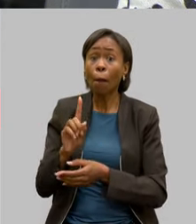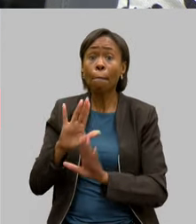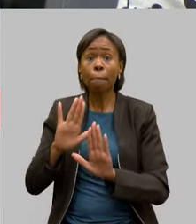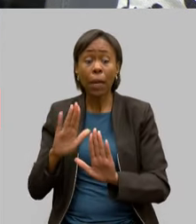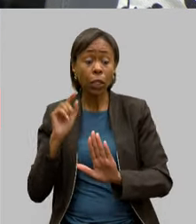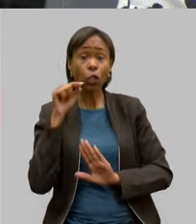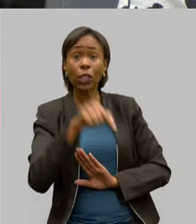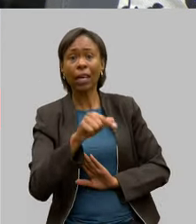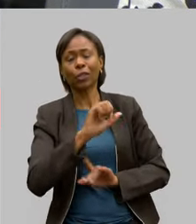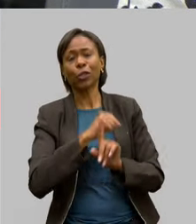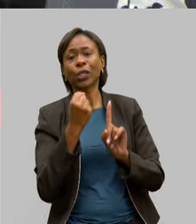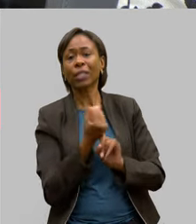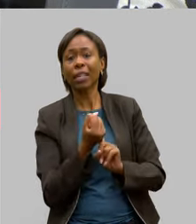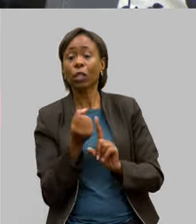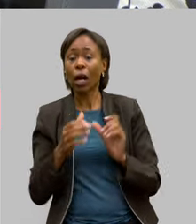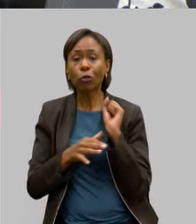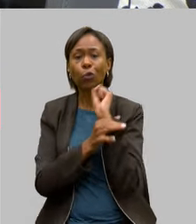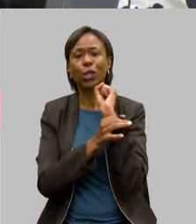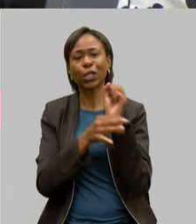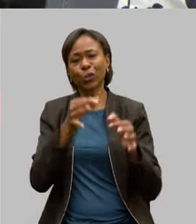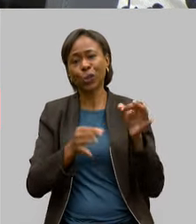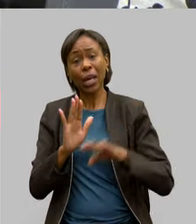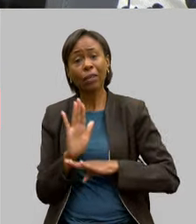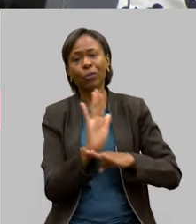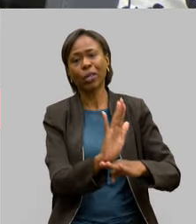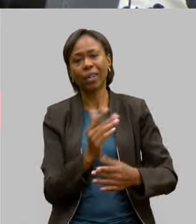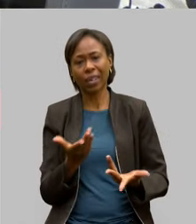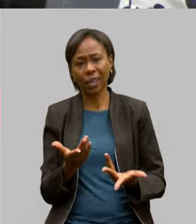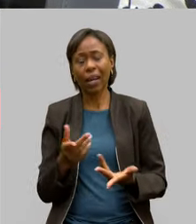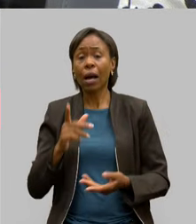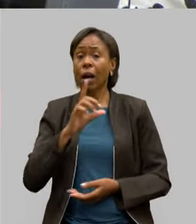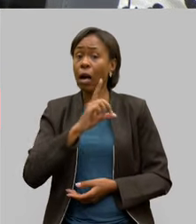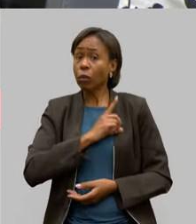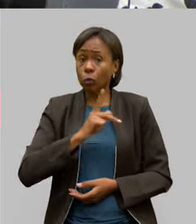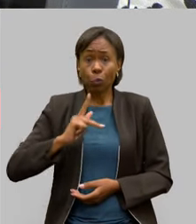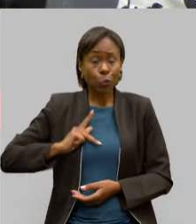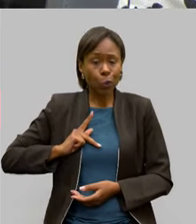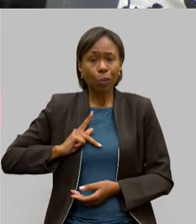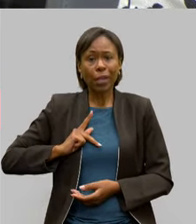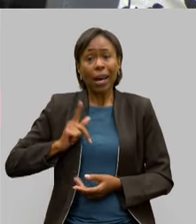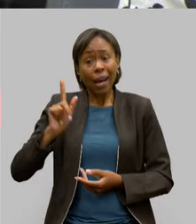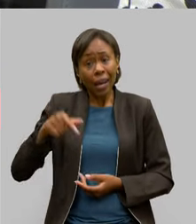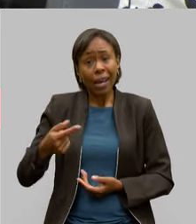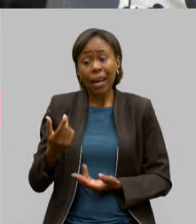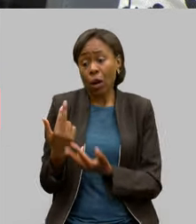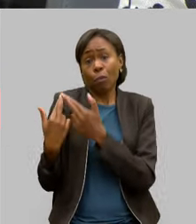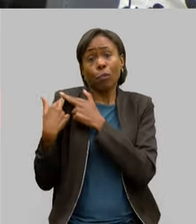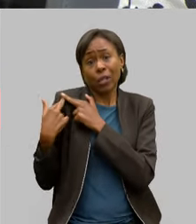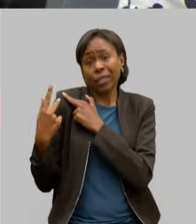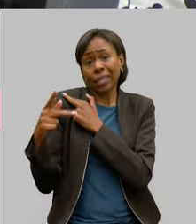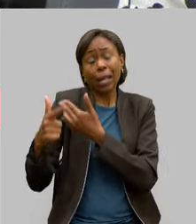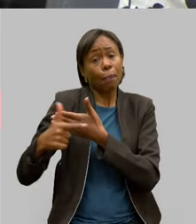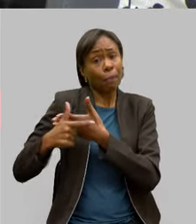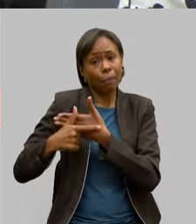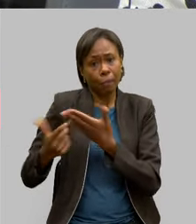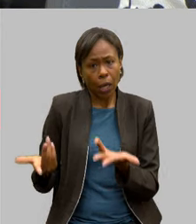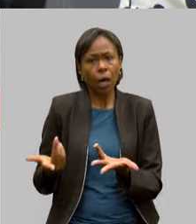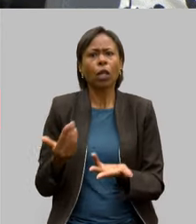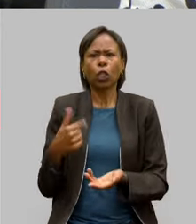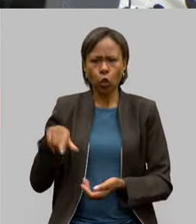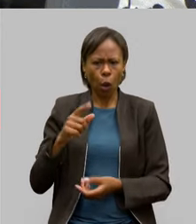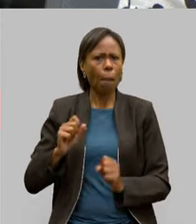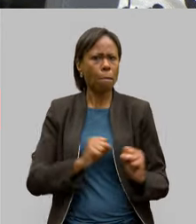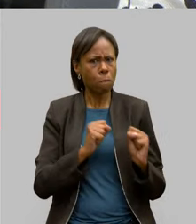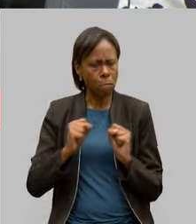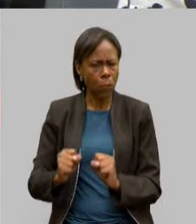segurança jurídica para isso é função da Defensoria Pública fazer esse papel né a gente tem o poder de recomendação de requisição Ministério